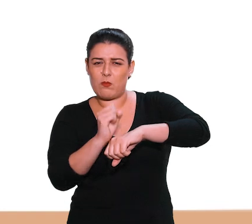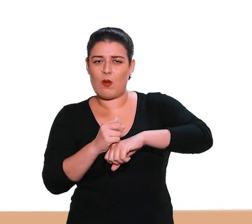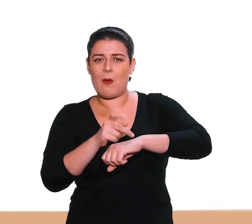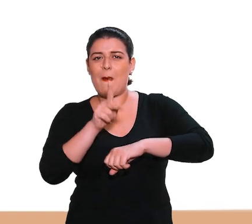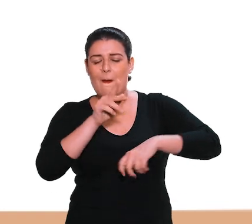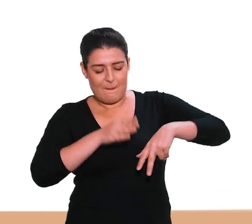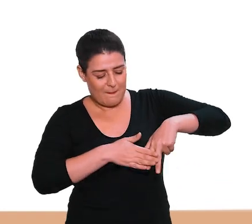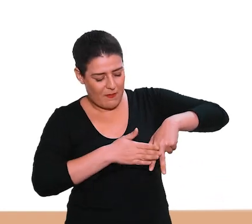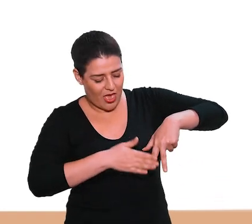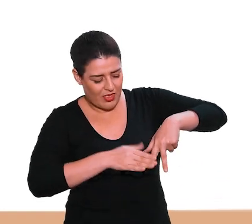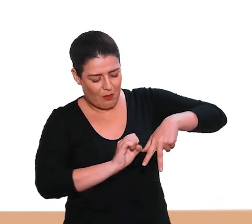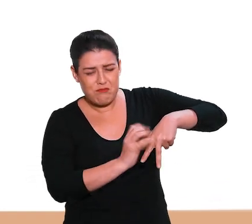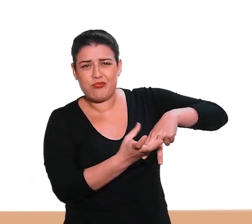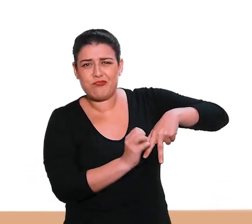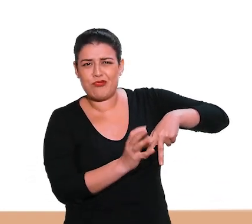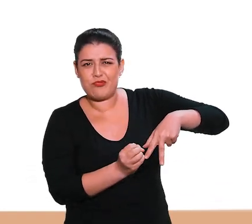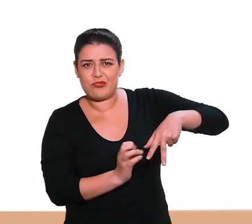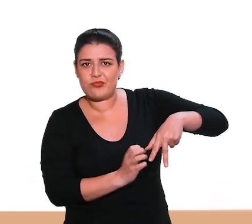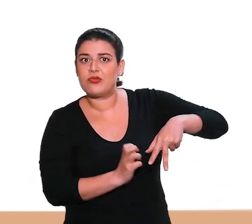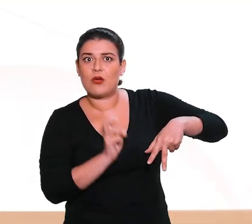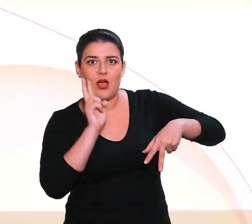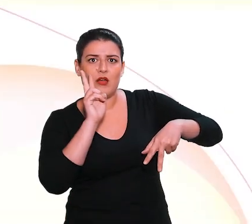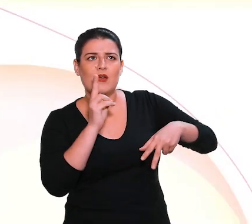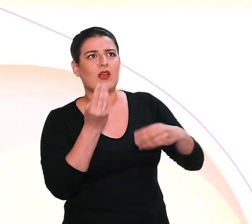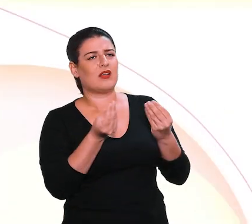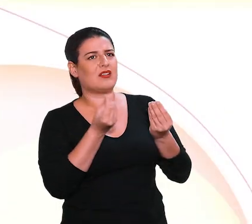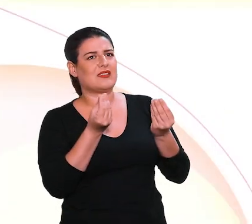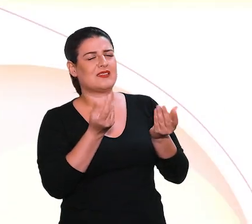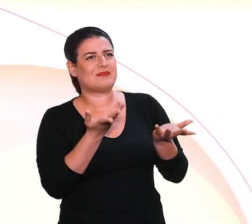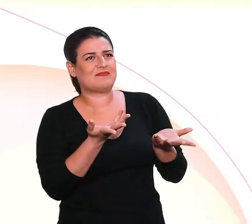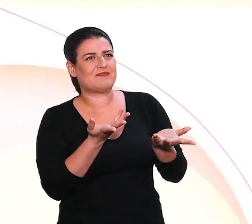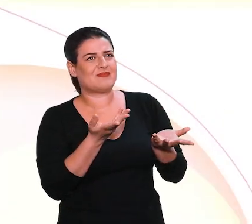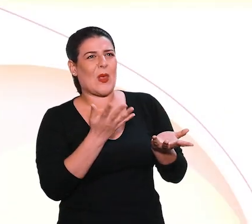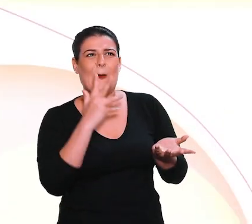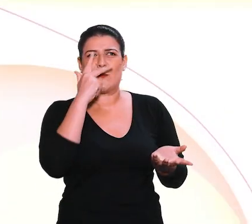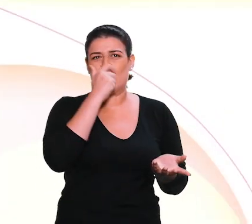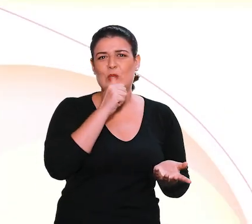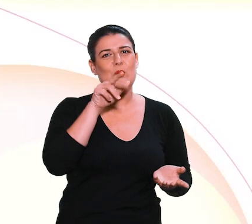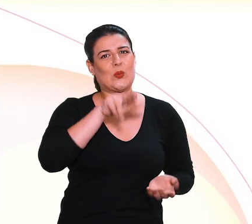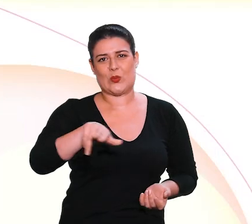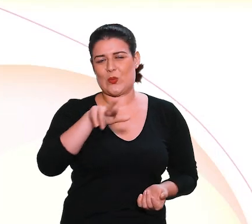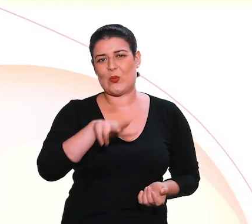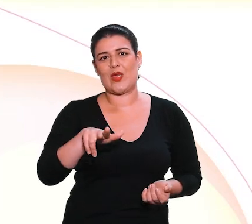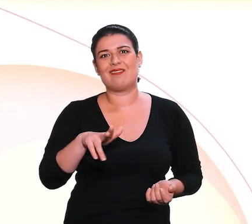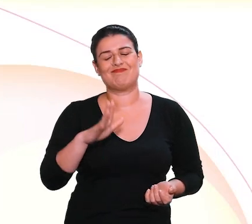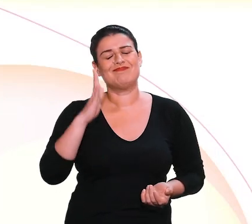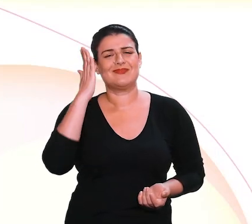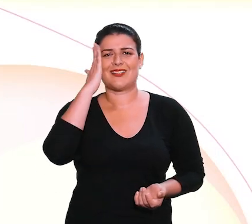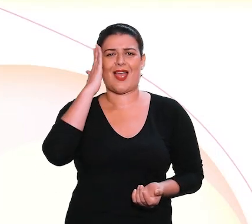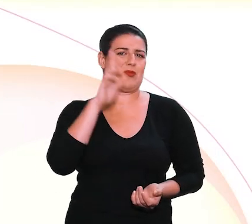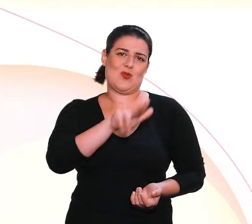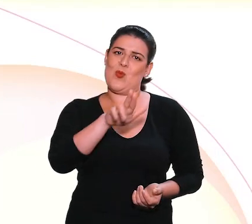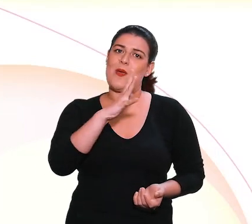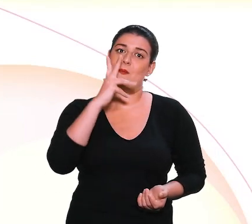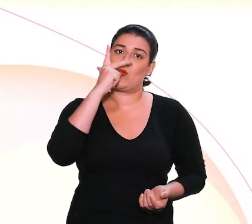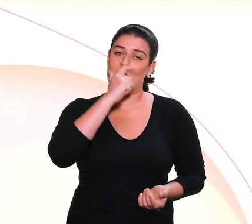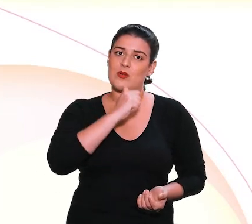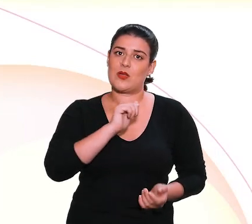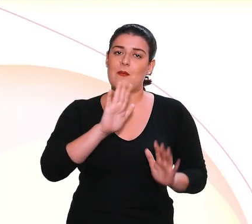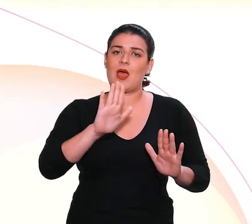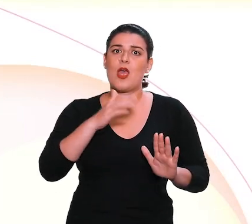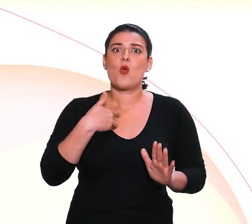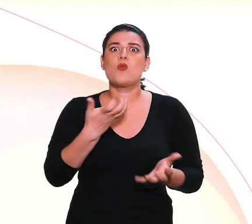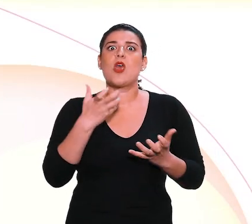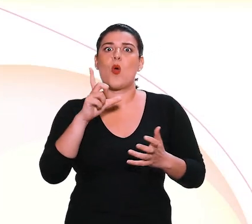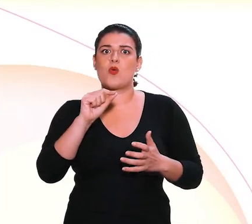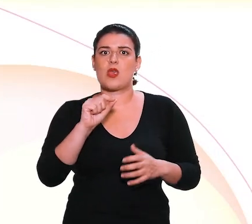perna. E aí vocês podem se perguntar, beleza, não está bonito. Não está mesmo. O que você